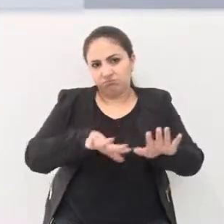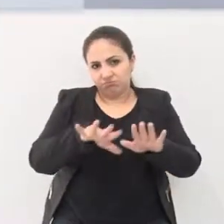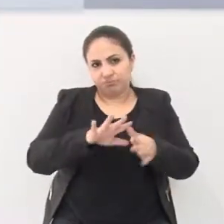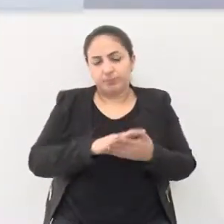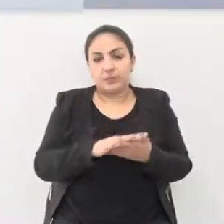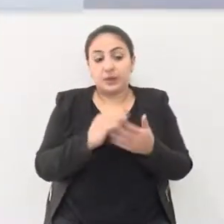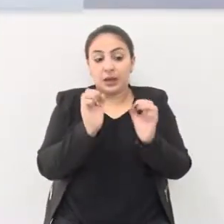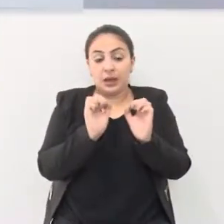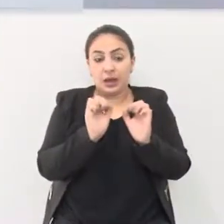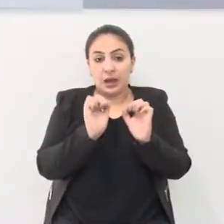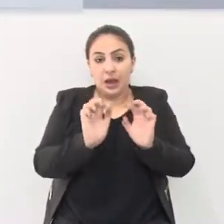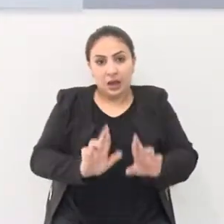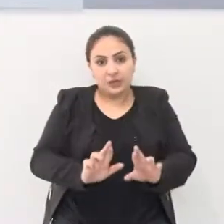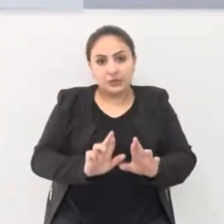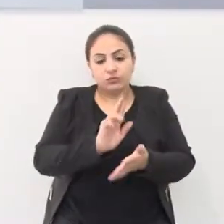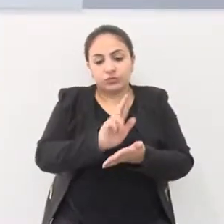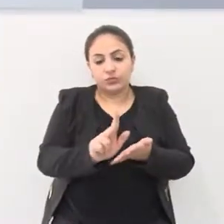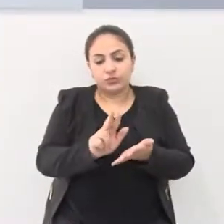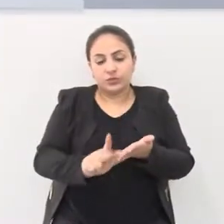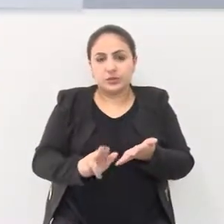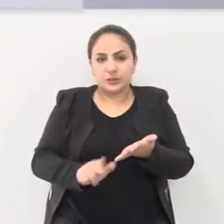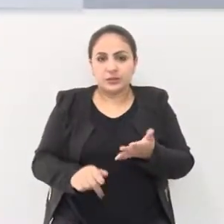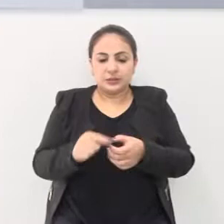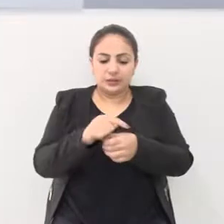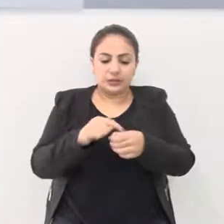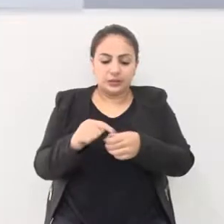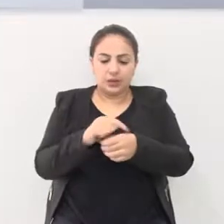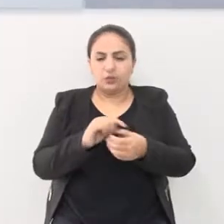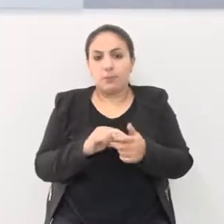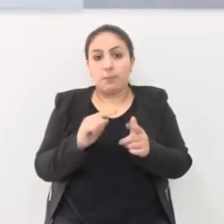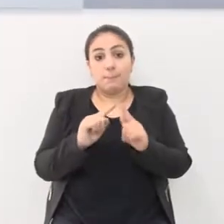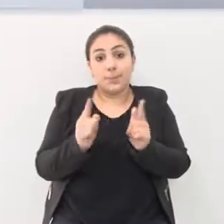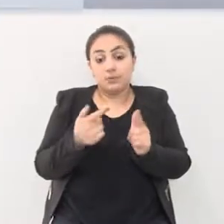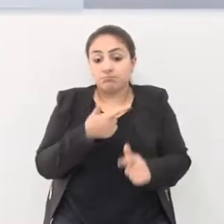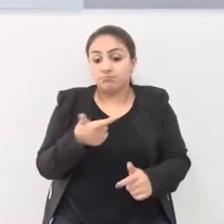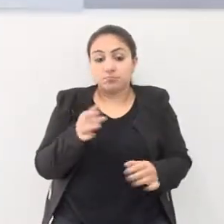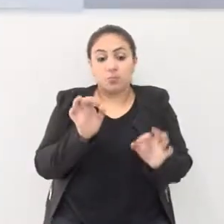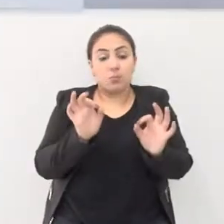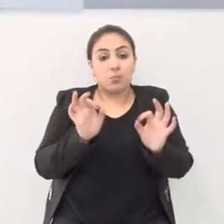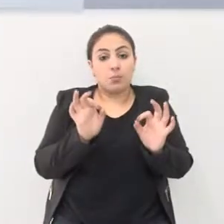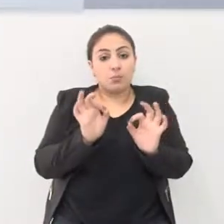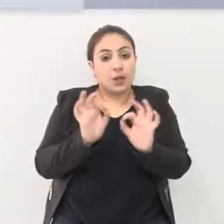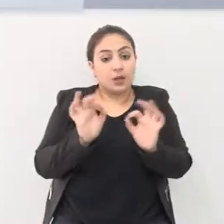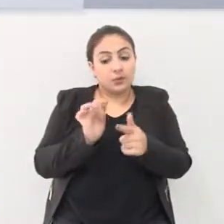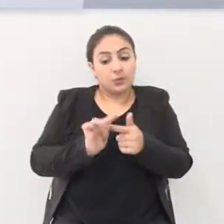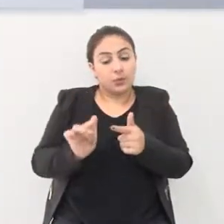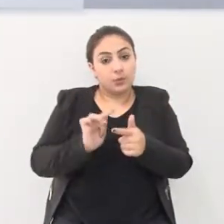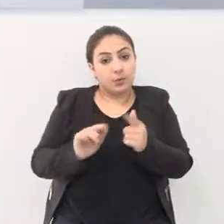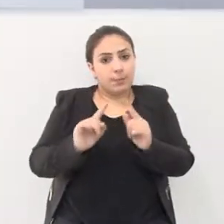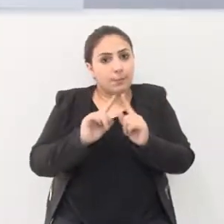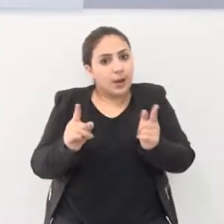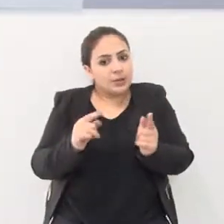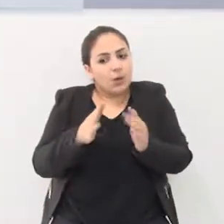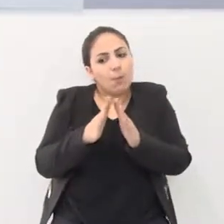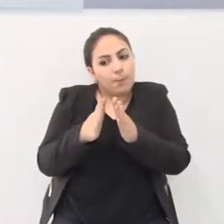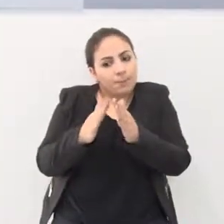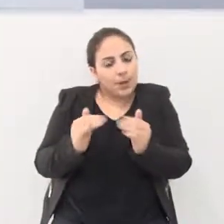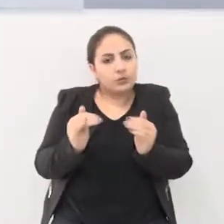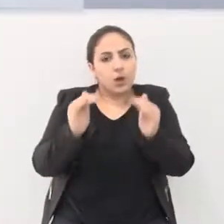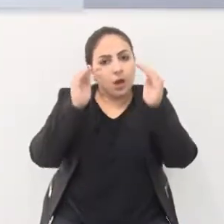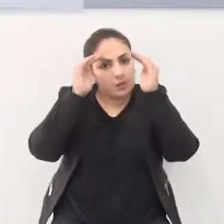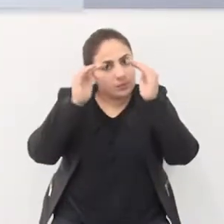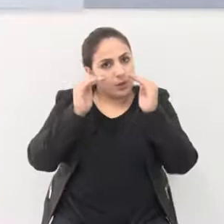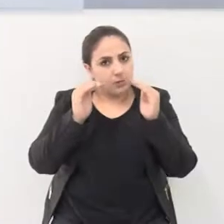várias outras áreas da cidade a gente é questionado, mas eu não vejo problema algum. Agora, acima de tudo, eu exijo um